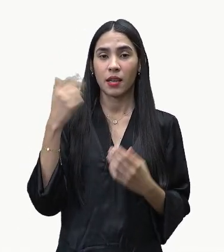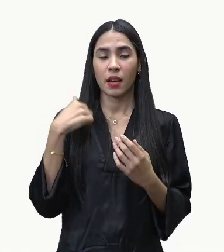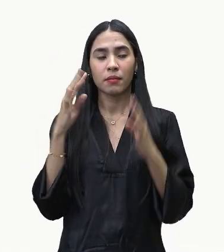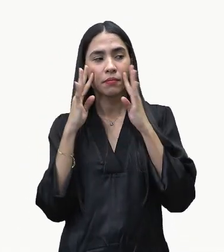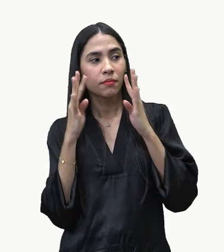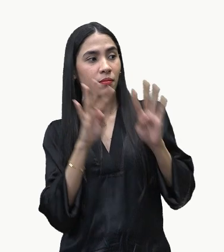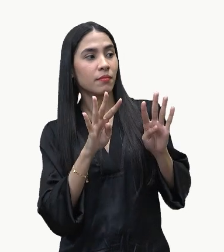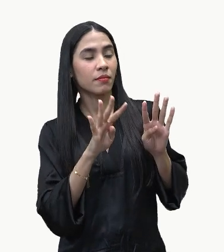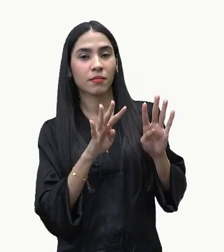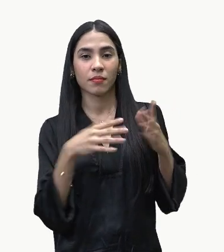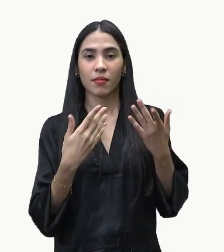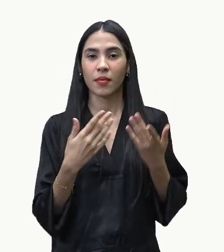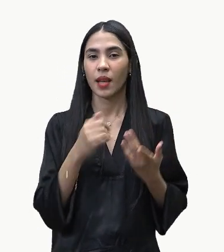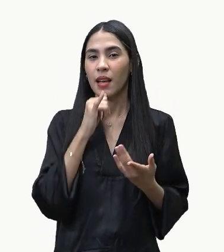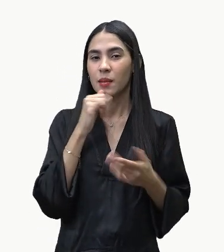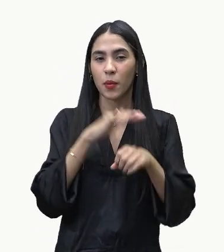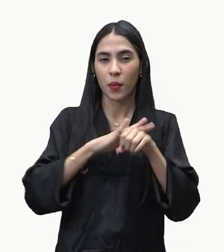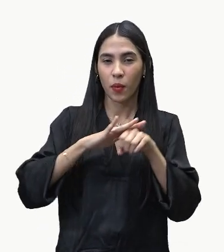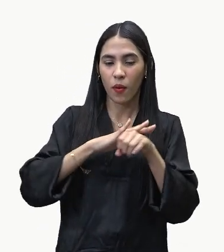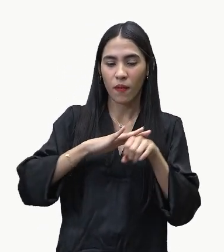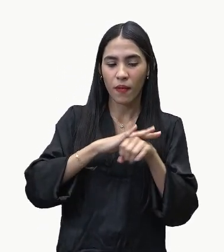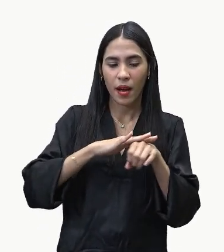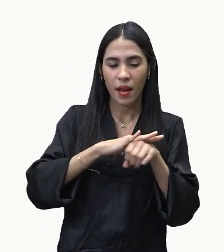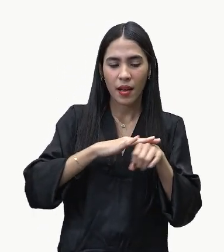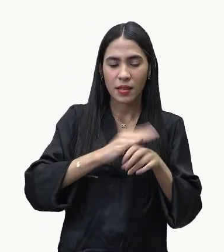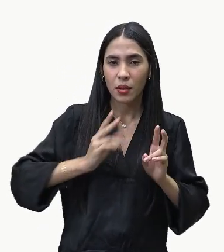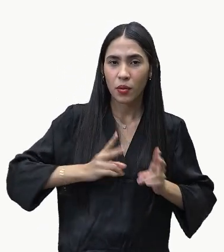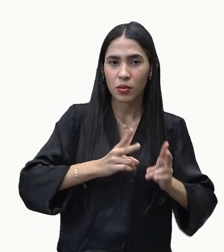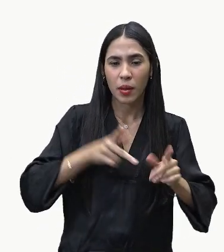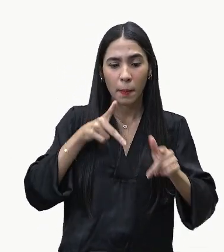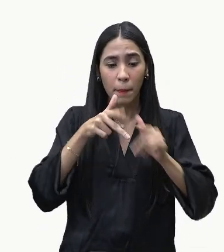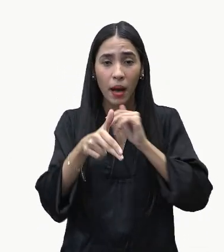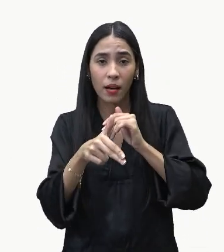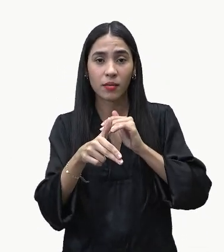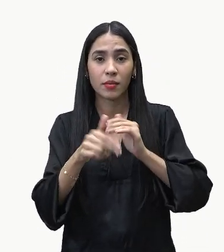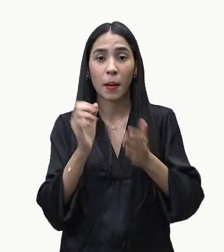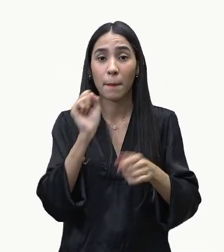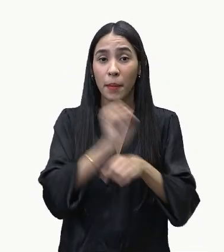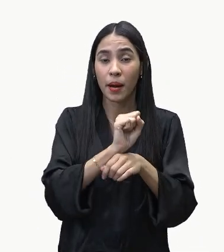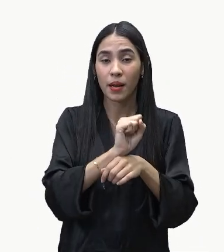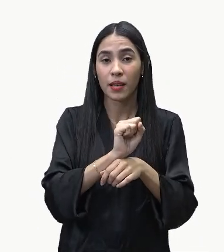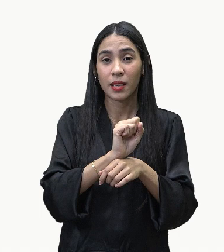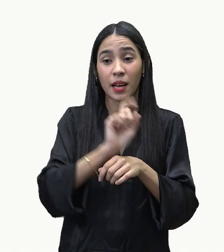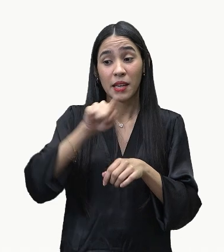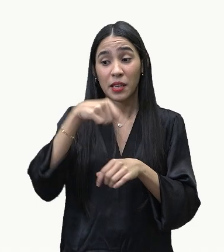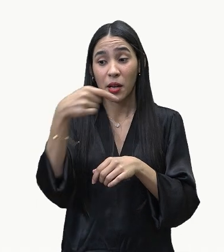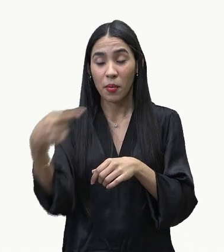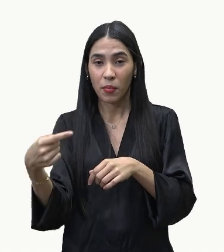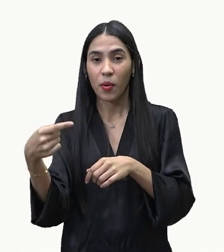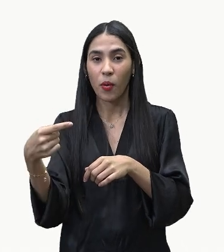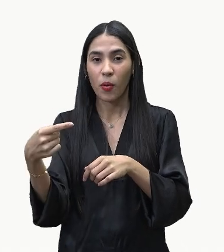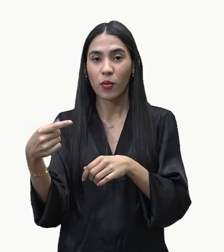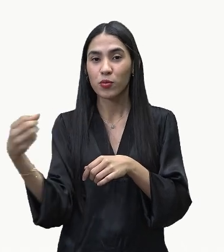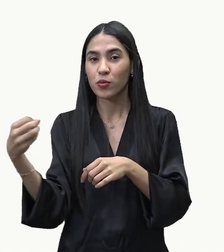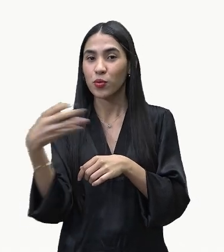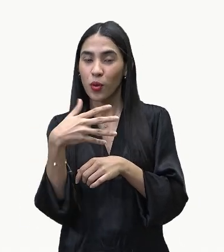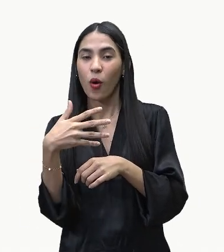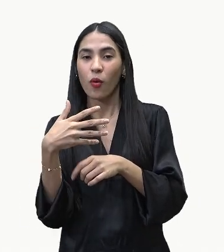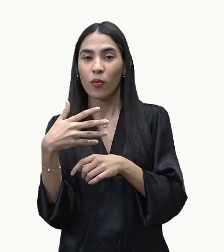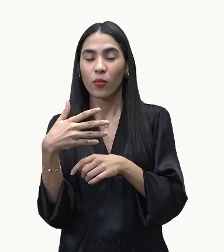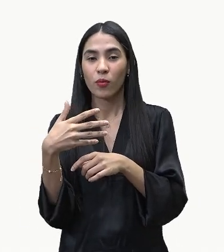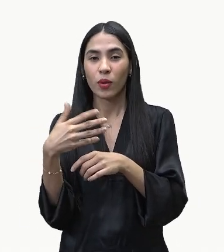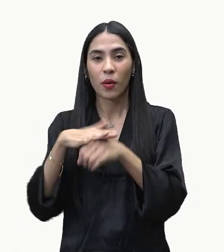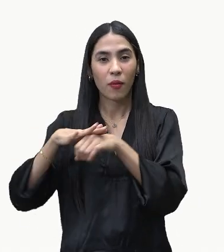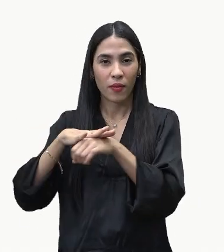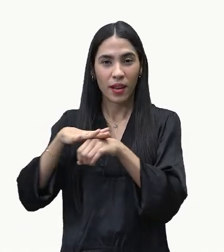de vocês e aquela conversa que estava acontecendo se interrompe e vocês passam a falar daquele elemento que chamou a